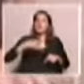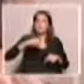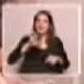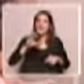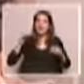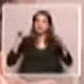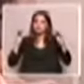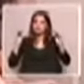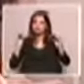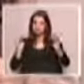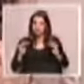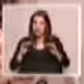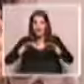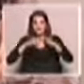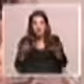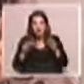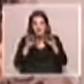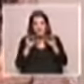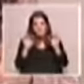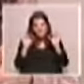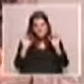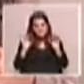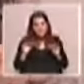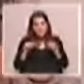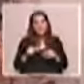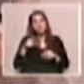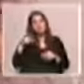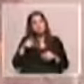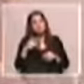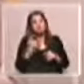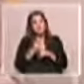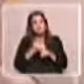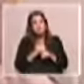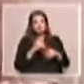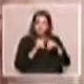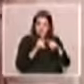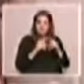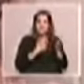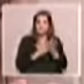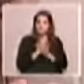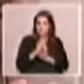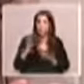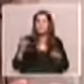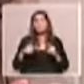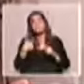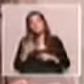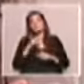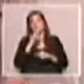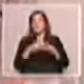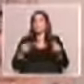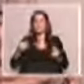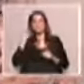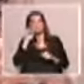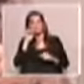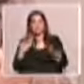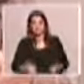queijo crie a crosta necessária, para que os micro-organismos favoráveis se mantenham aí, é que nós conseguimos ter um produto seguro. E,